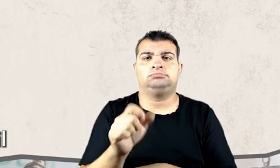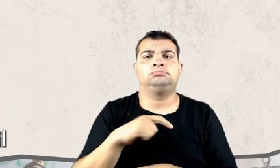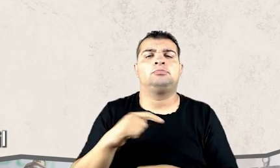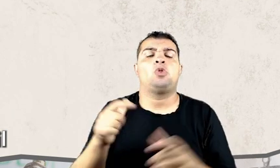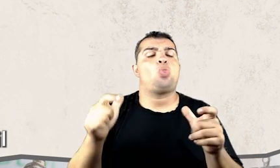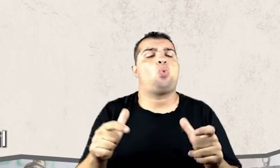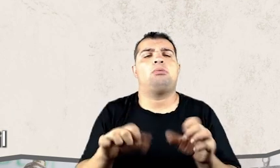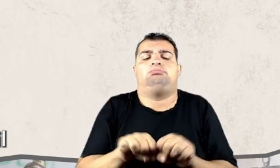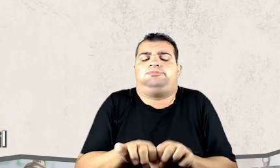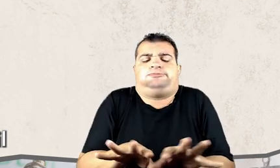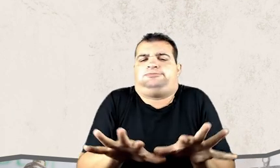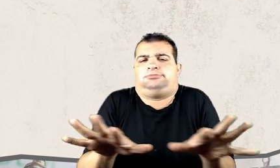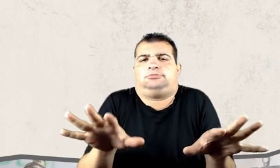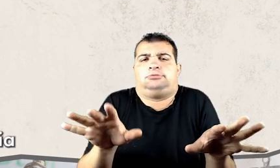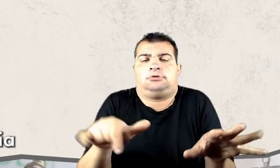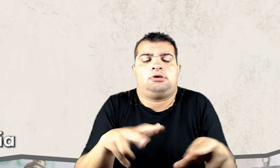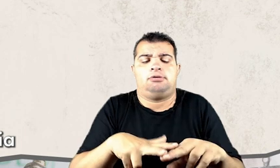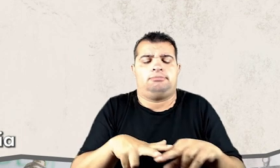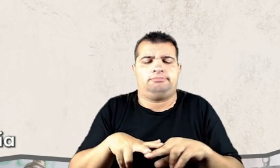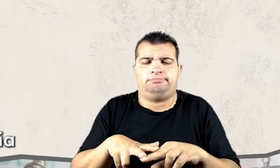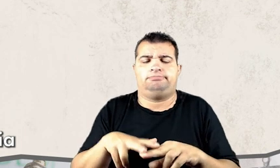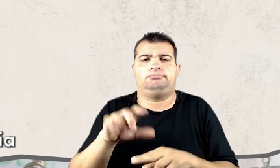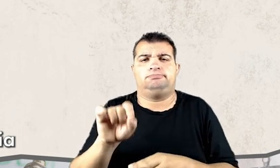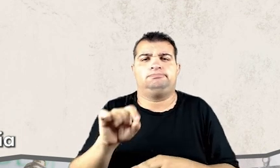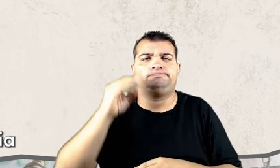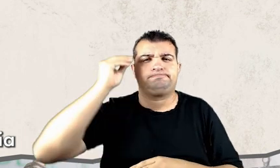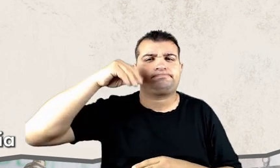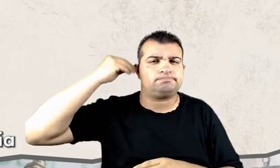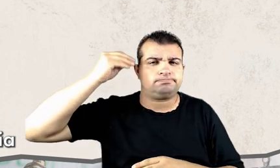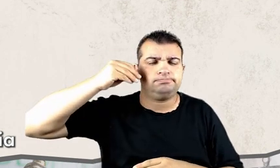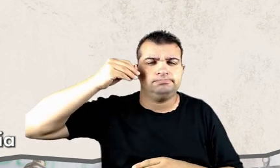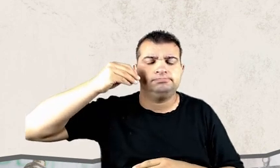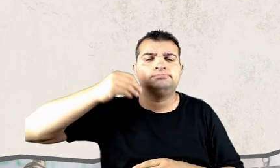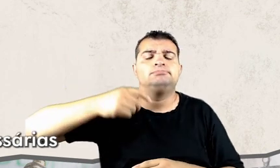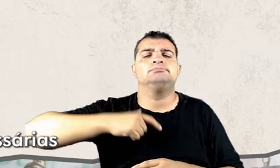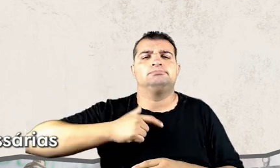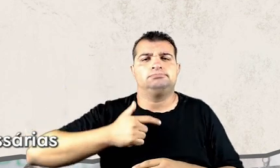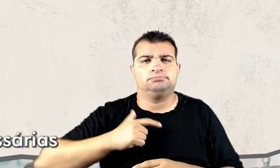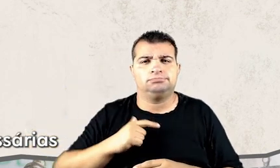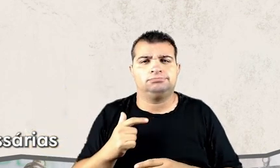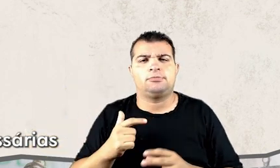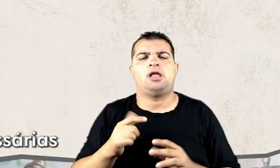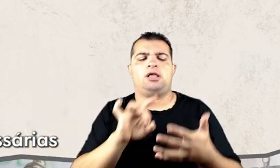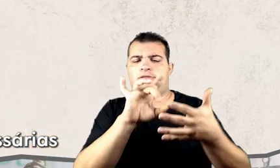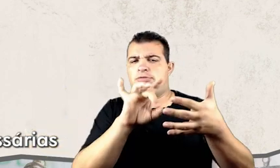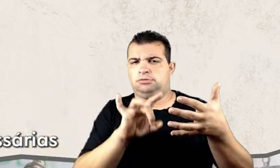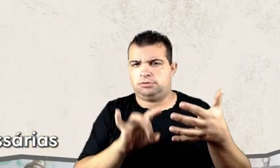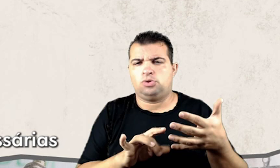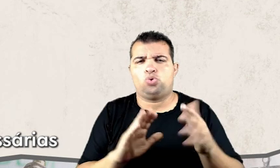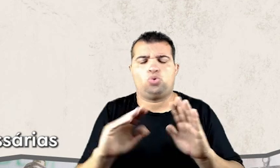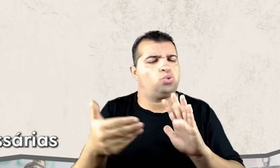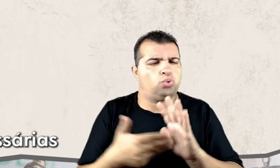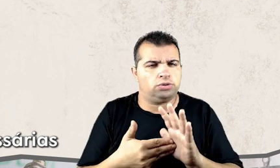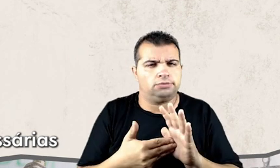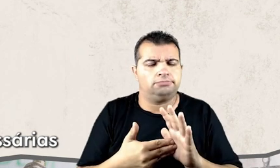será o terreno fértil para justificar que a psicologia tem todas as